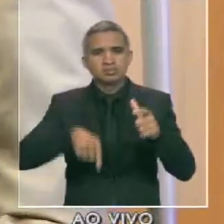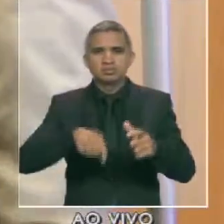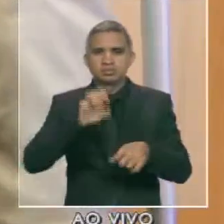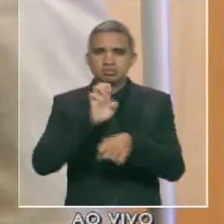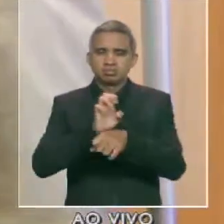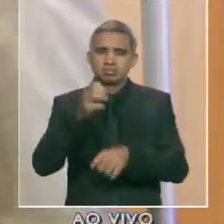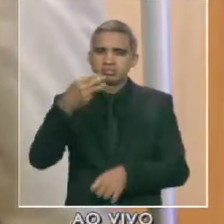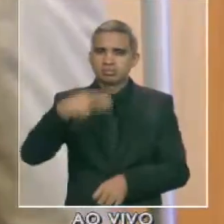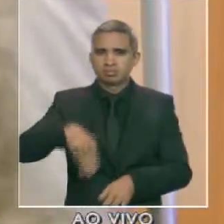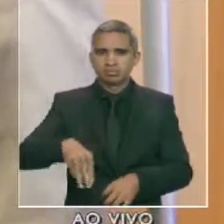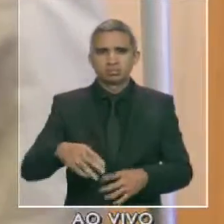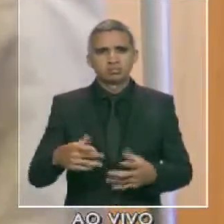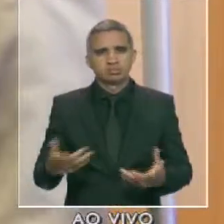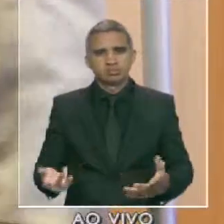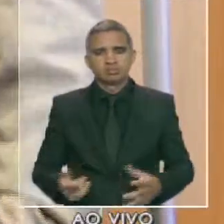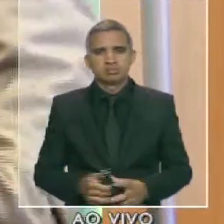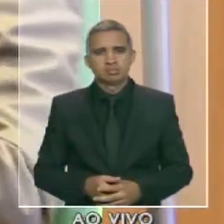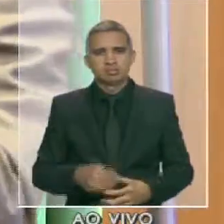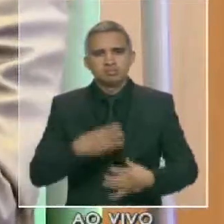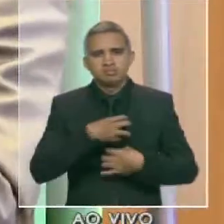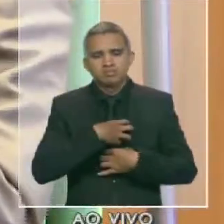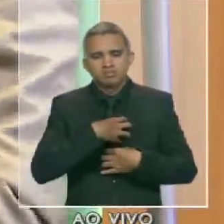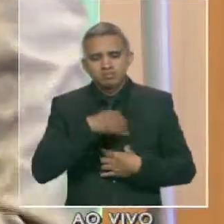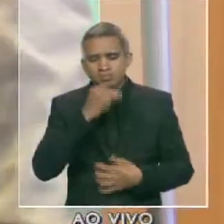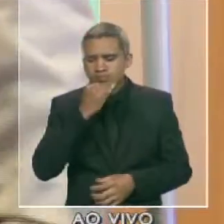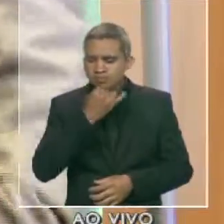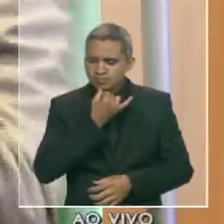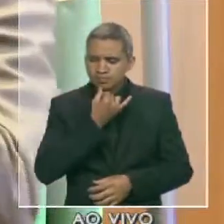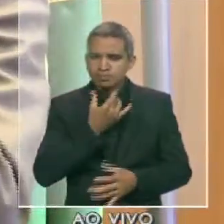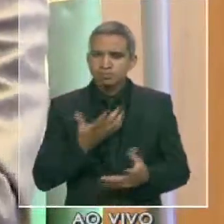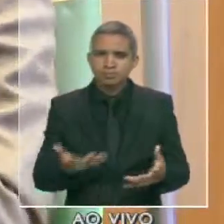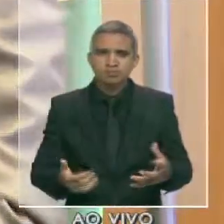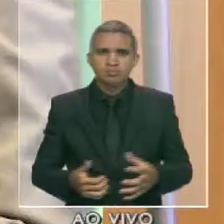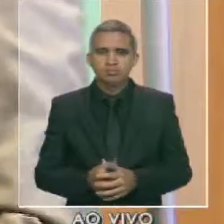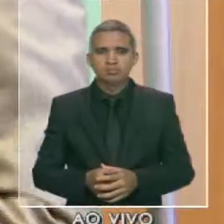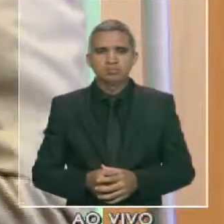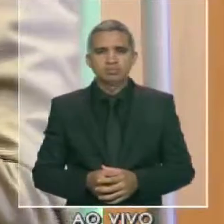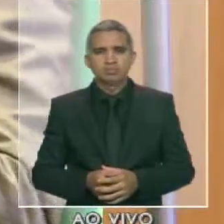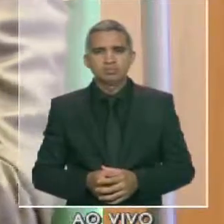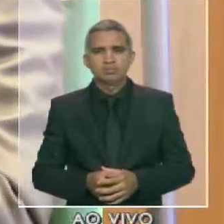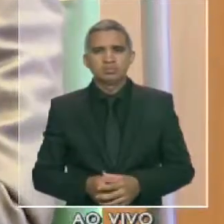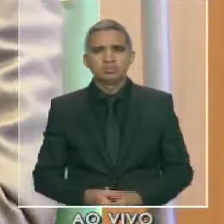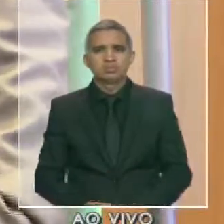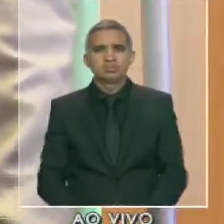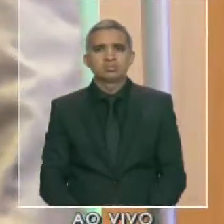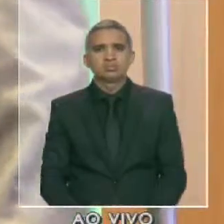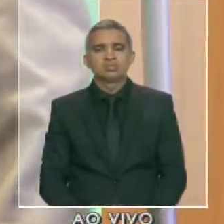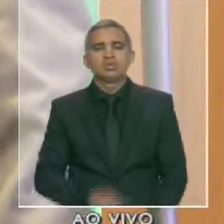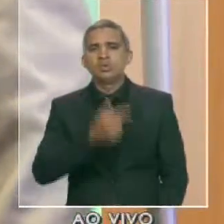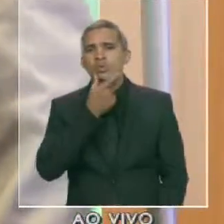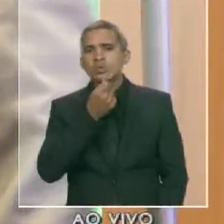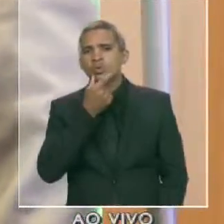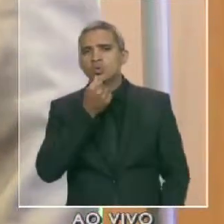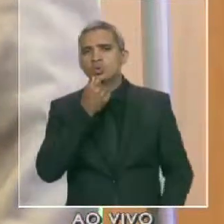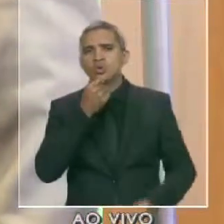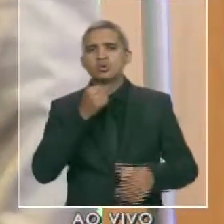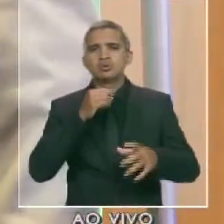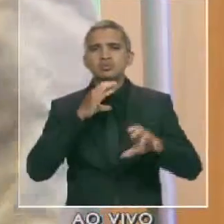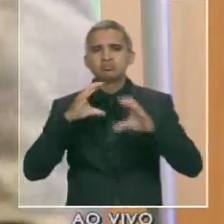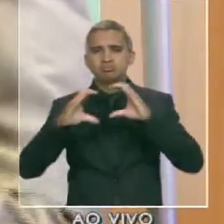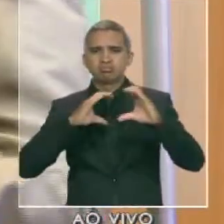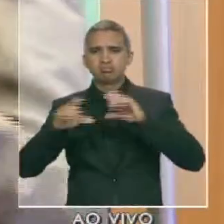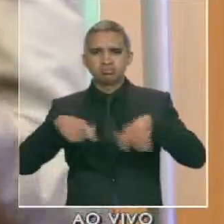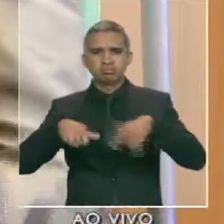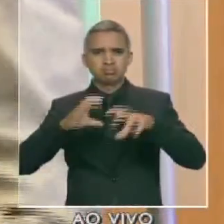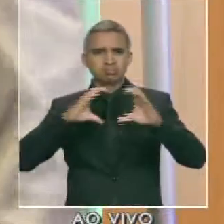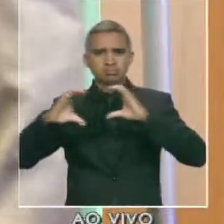nós acompanhamos, infelizmente, mais um comunicador que foi vítima dessa violência, como